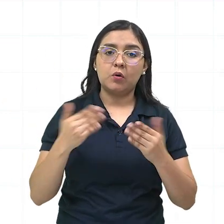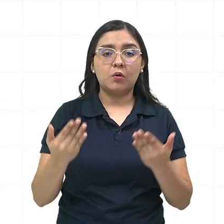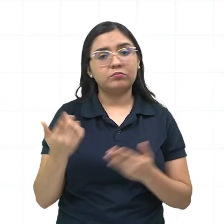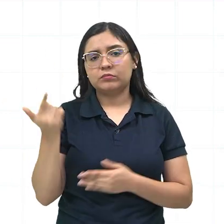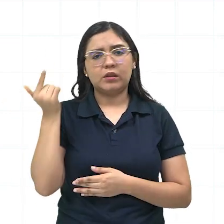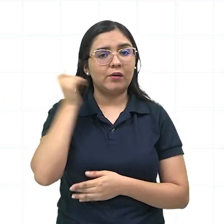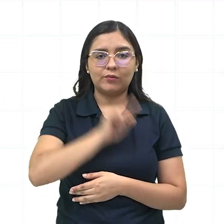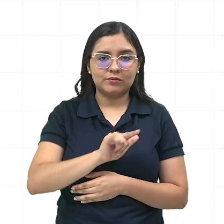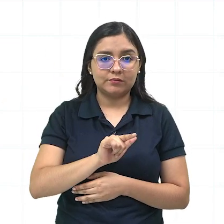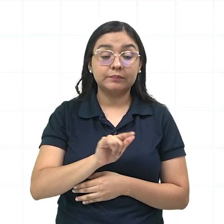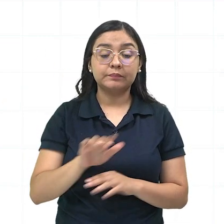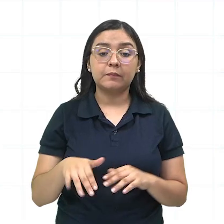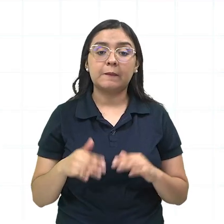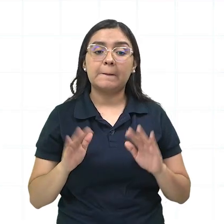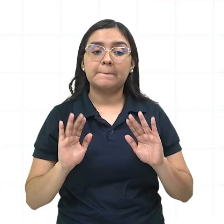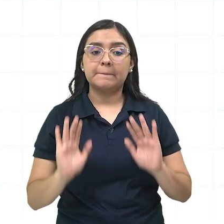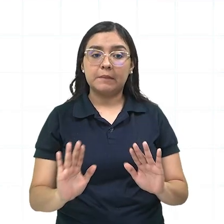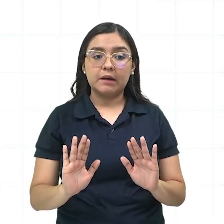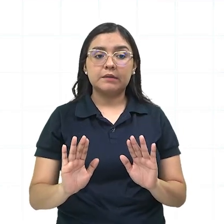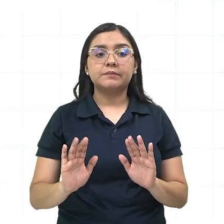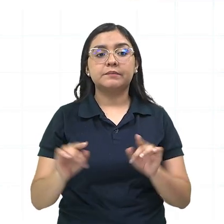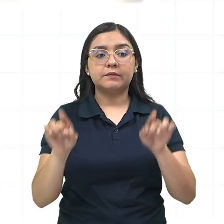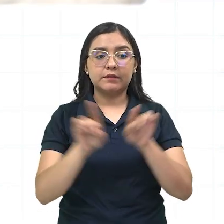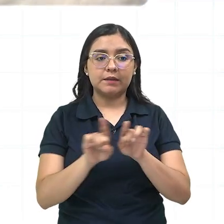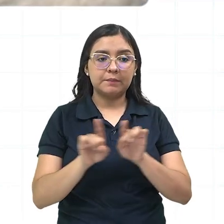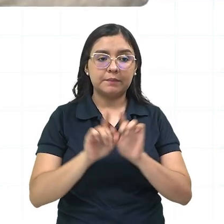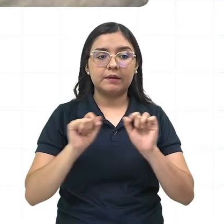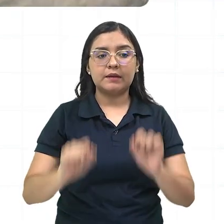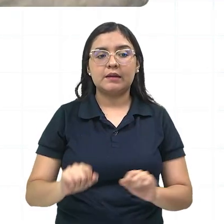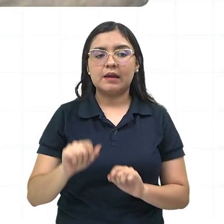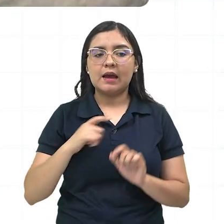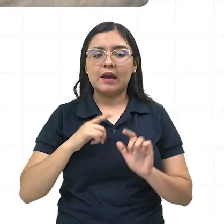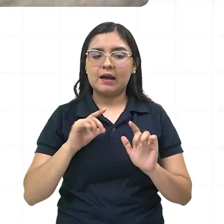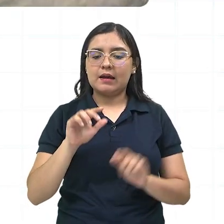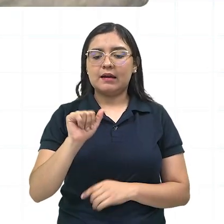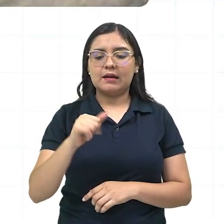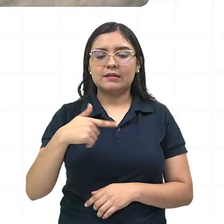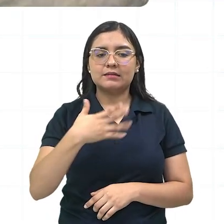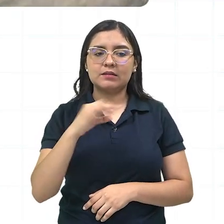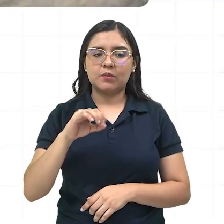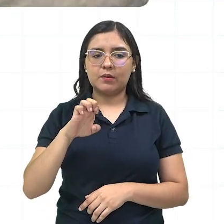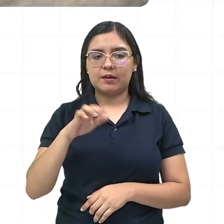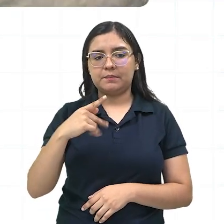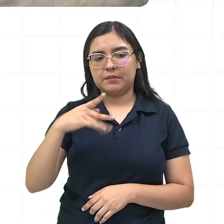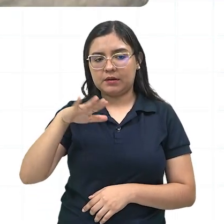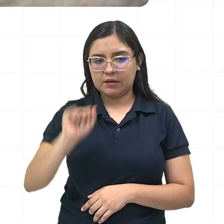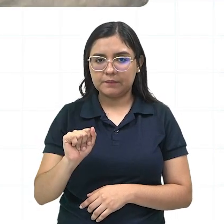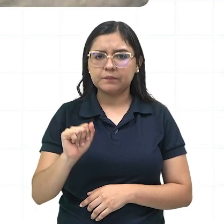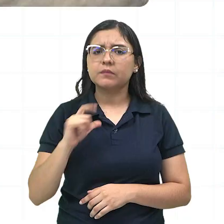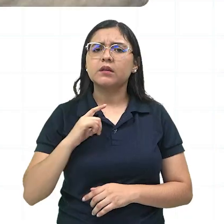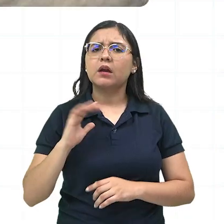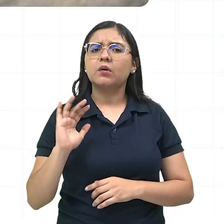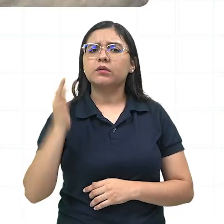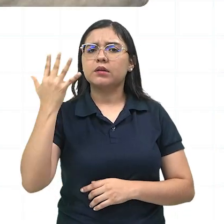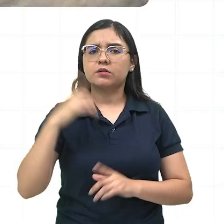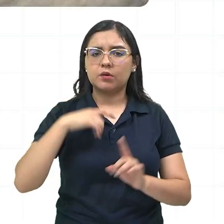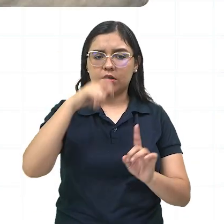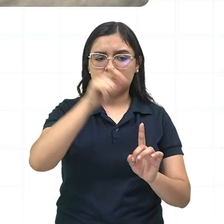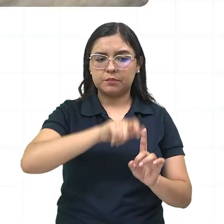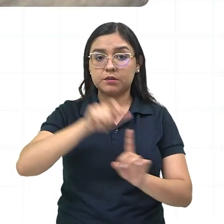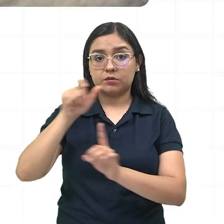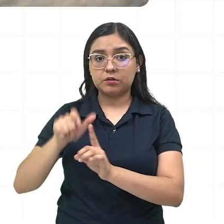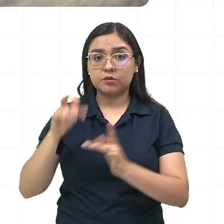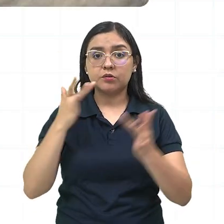fracassar. Mas ainda temos a ação épica, que é a ação que ocorre quando os personagens de